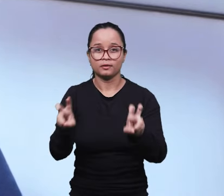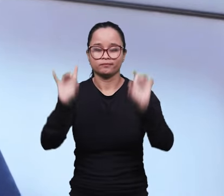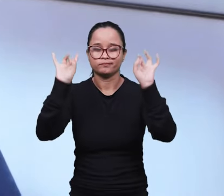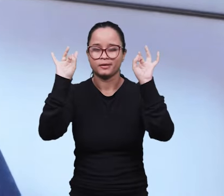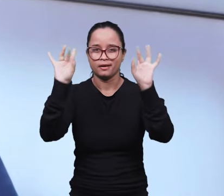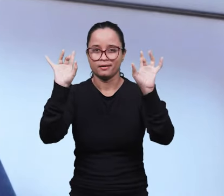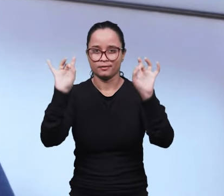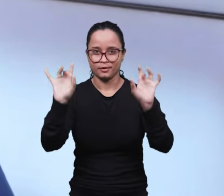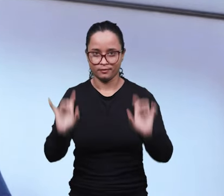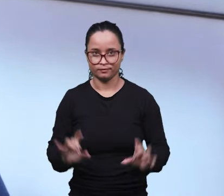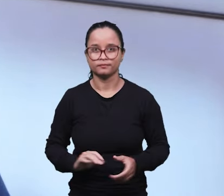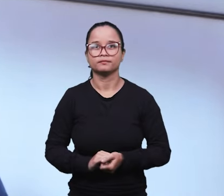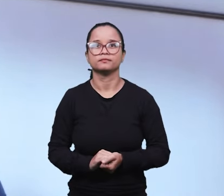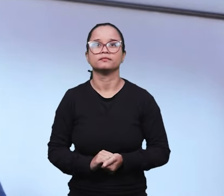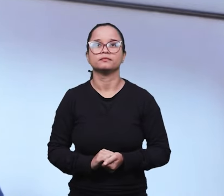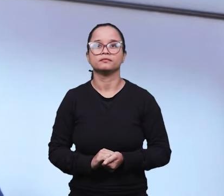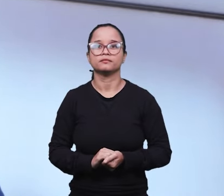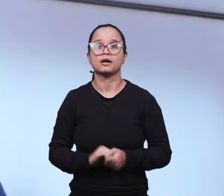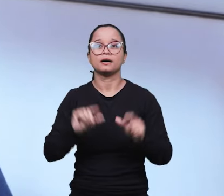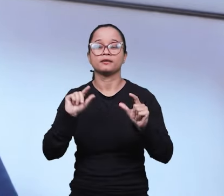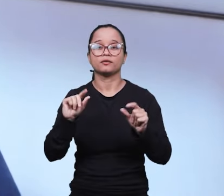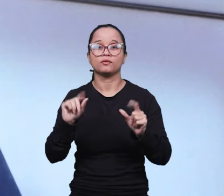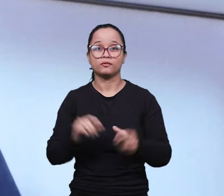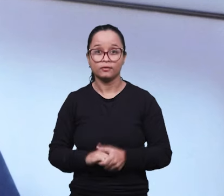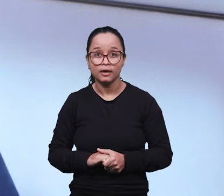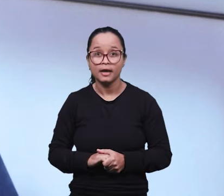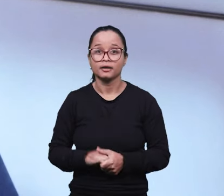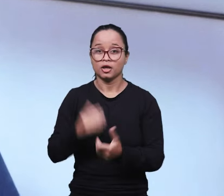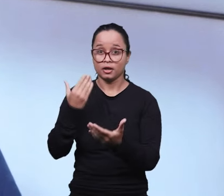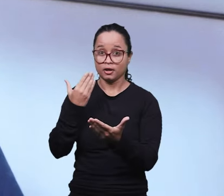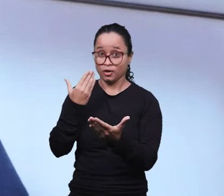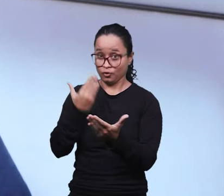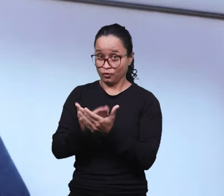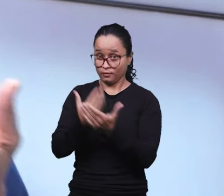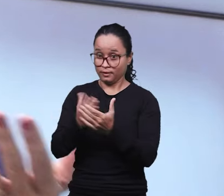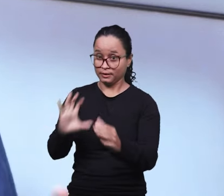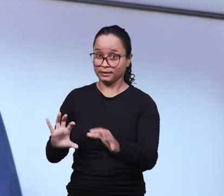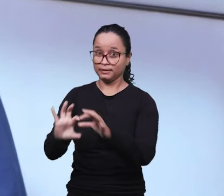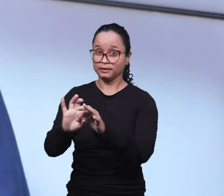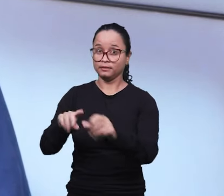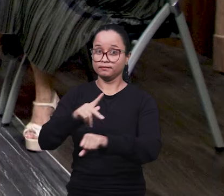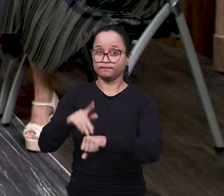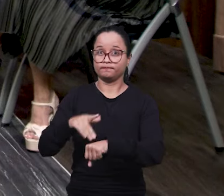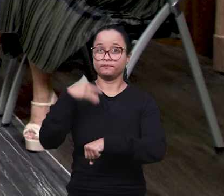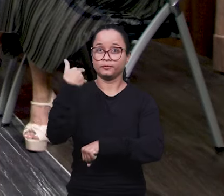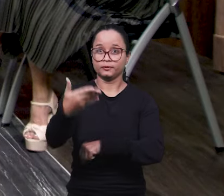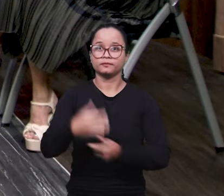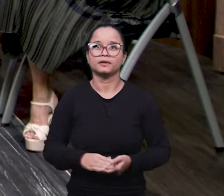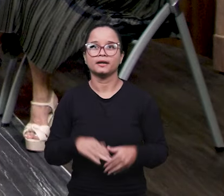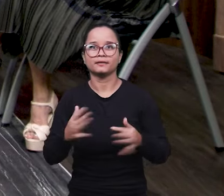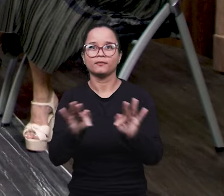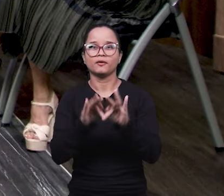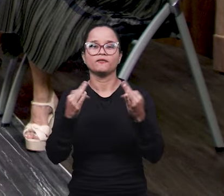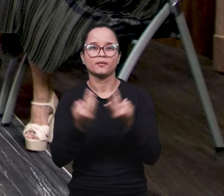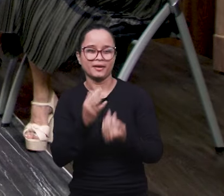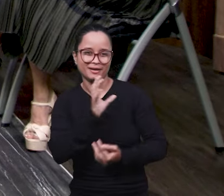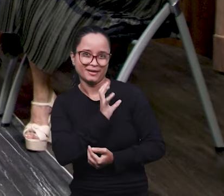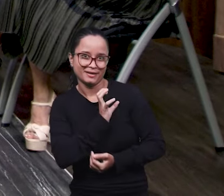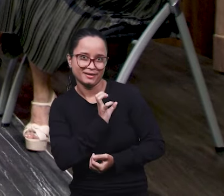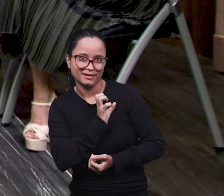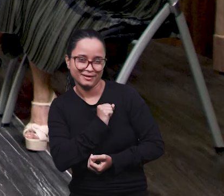especial que é intercâmbio E para isso nos acompanha uma família muito querida de Vitória a família